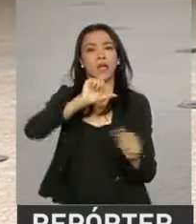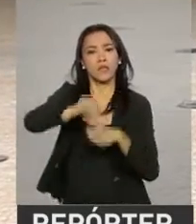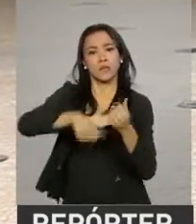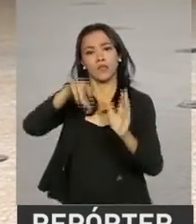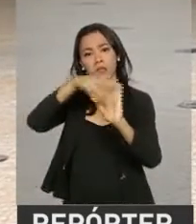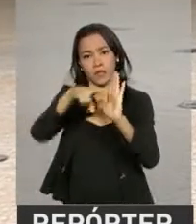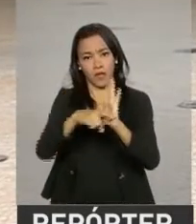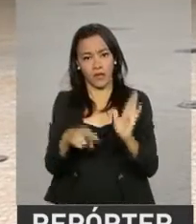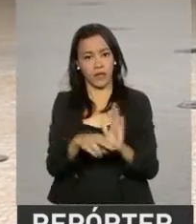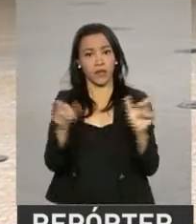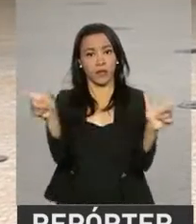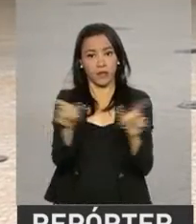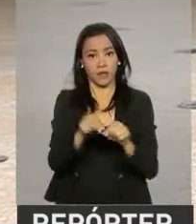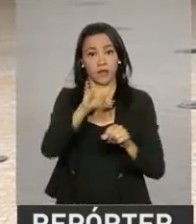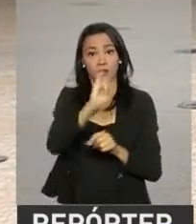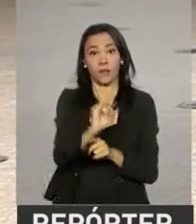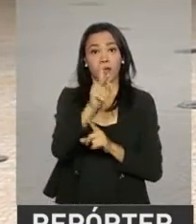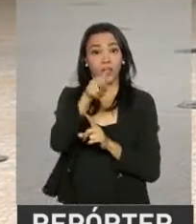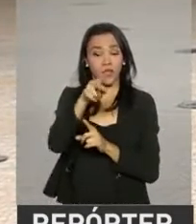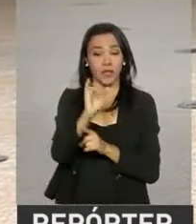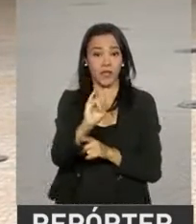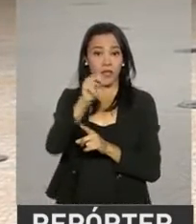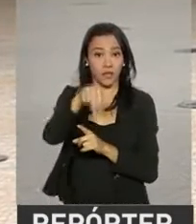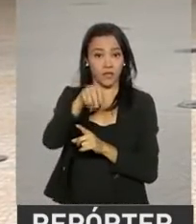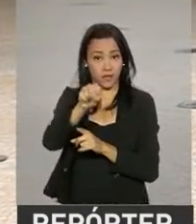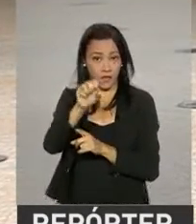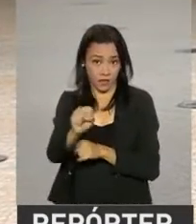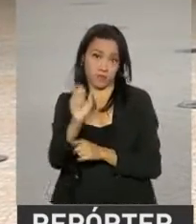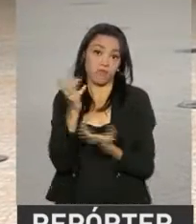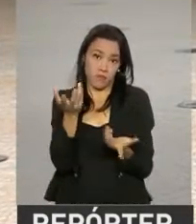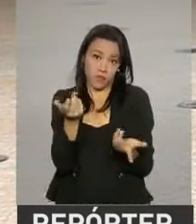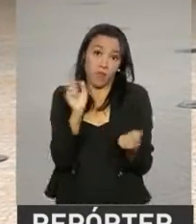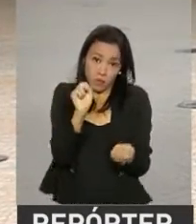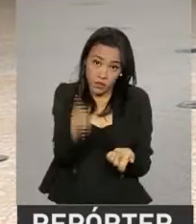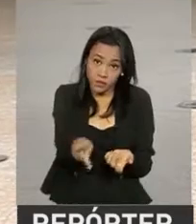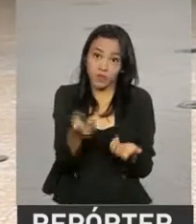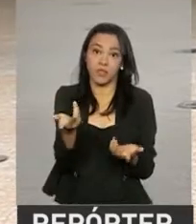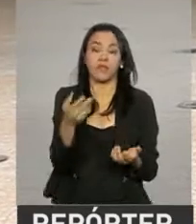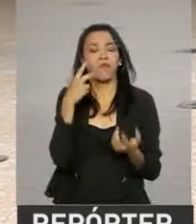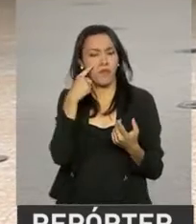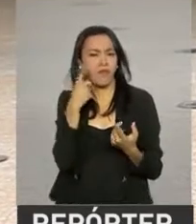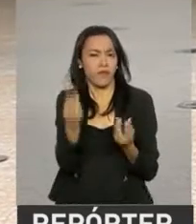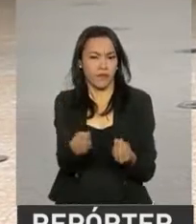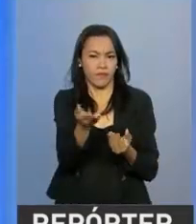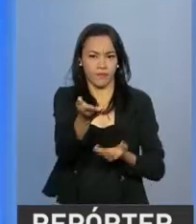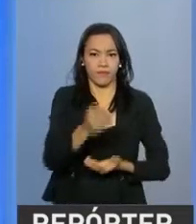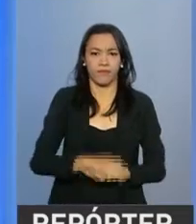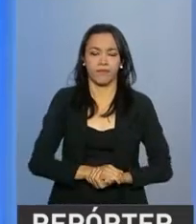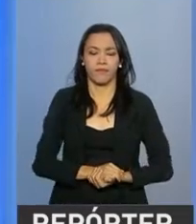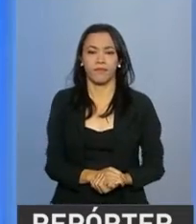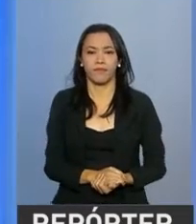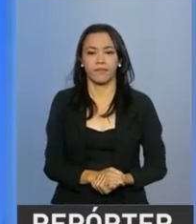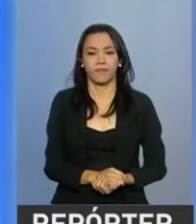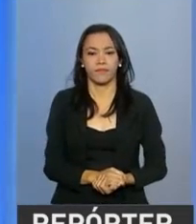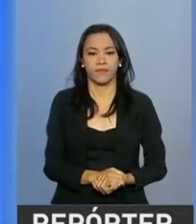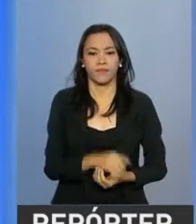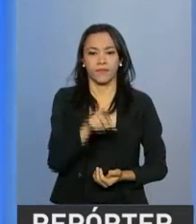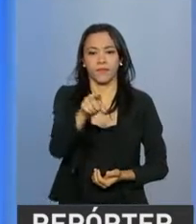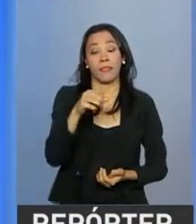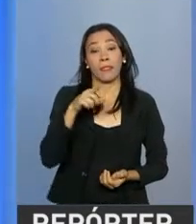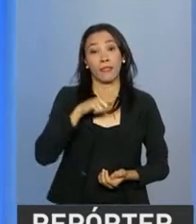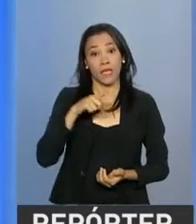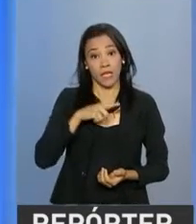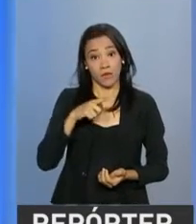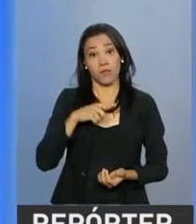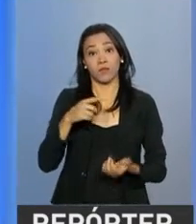Previdência até o fim de dezembro na Câmara dos Deputados Vamos ouvir o que o presidente da Câmara falou e nós